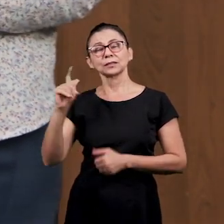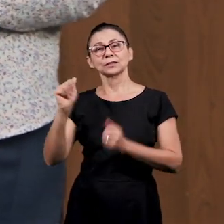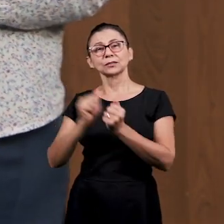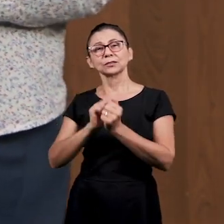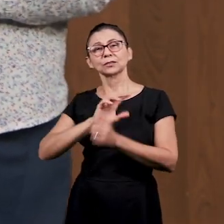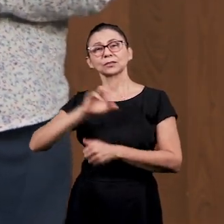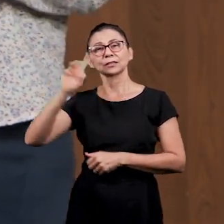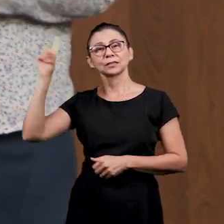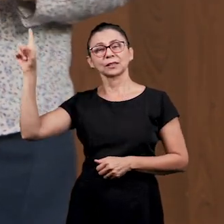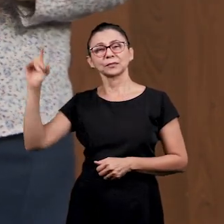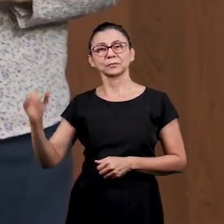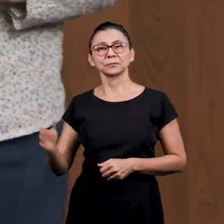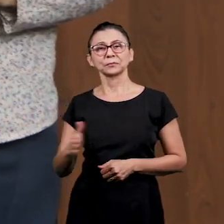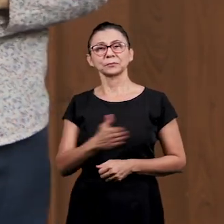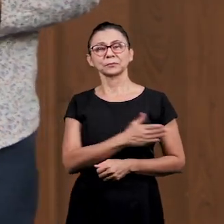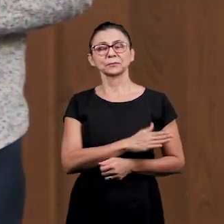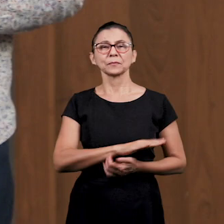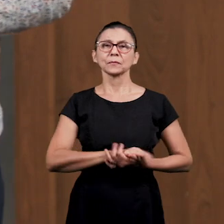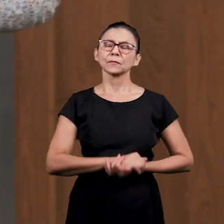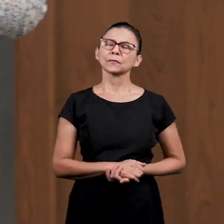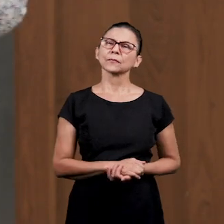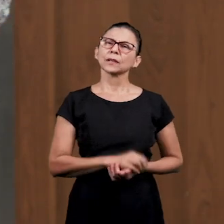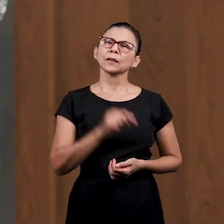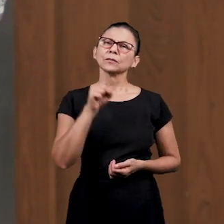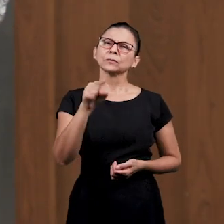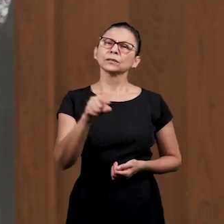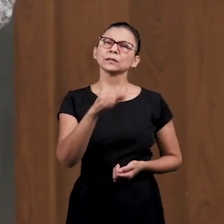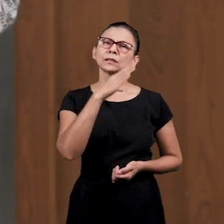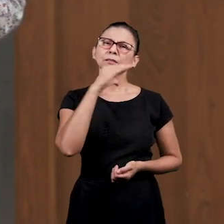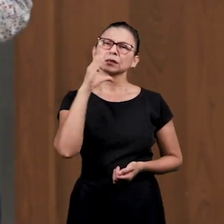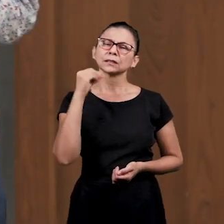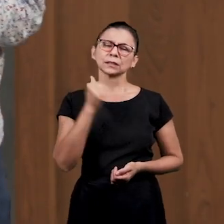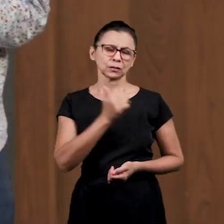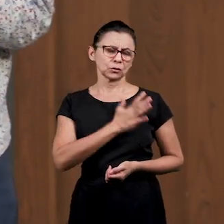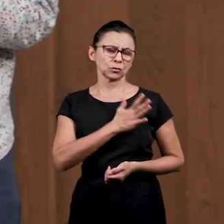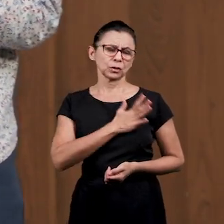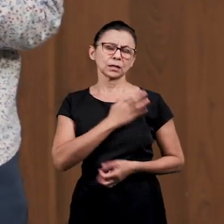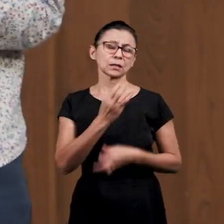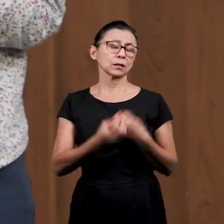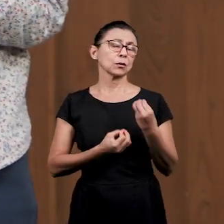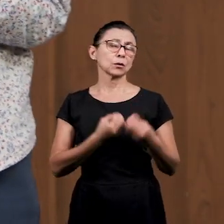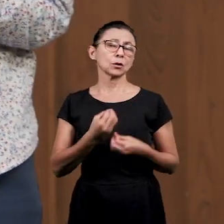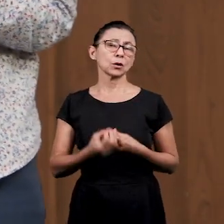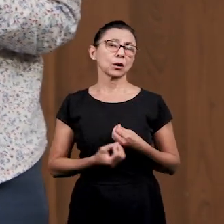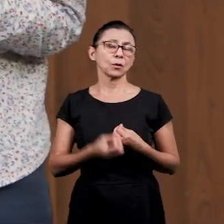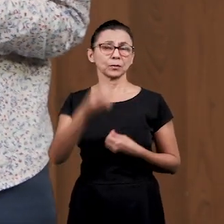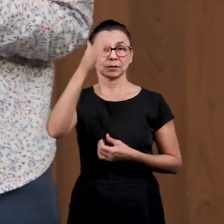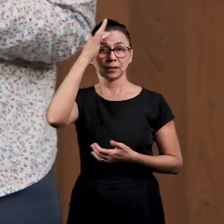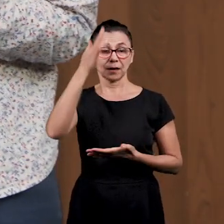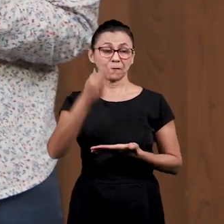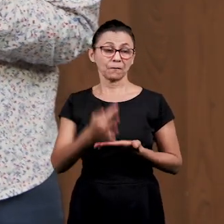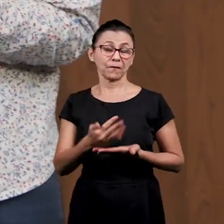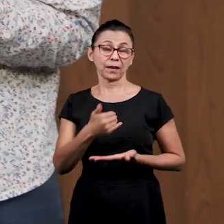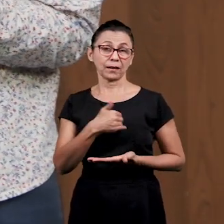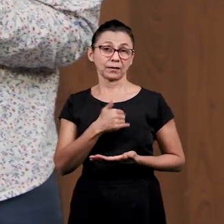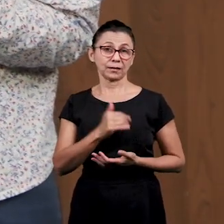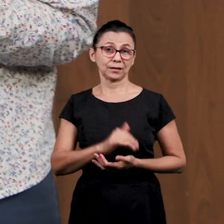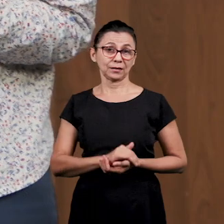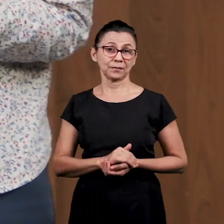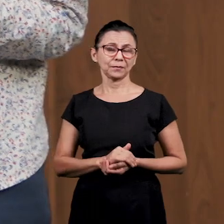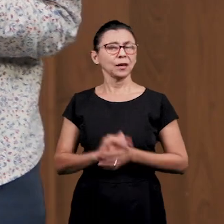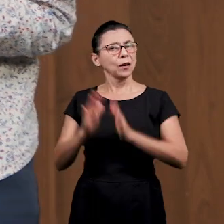Deus. Querido adolescente, como está o seu coração? Como está a fé no seu